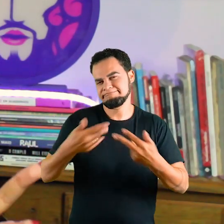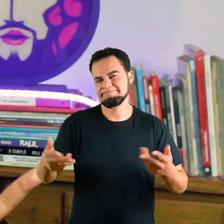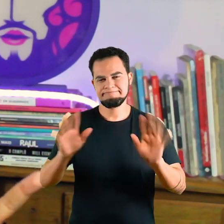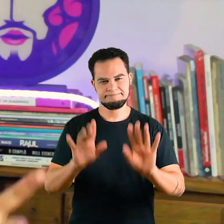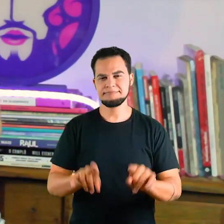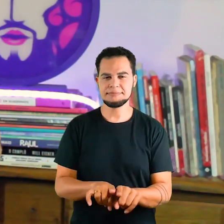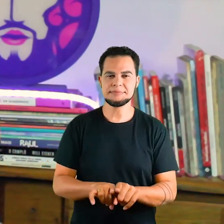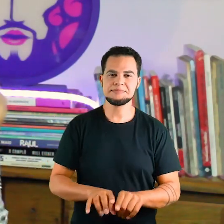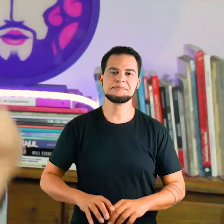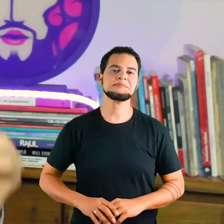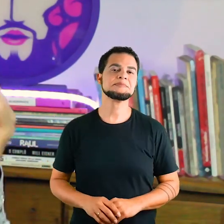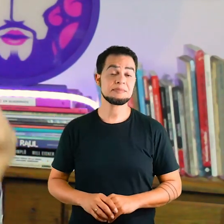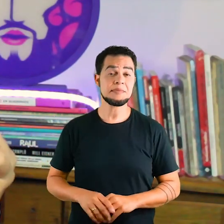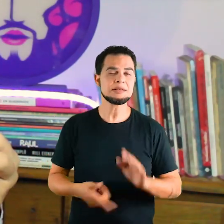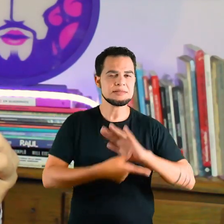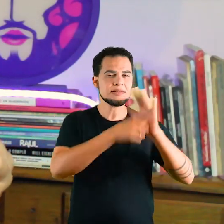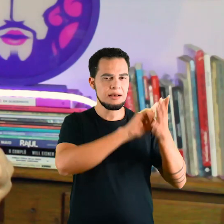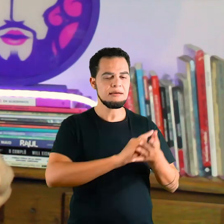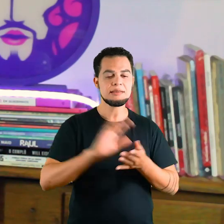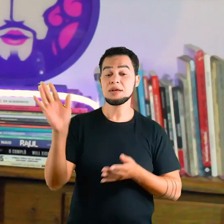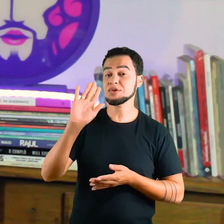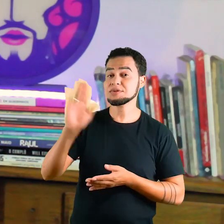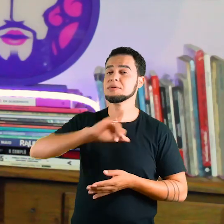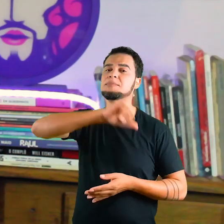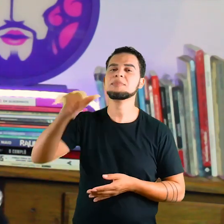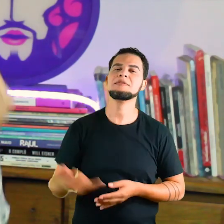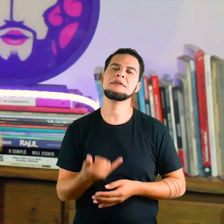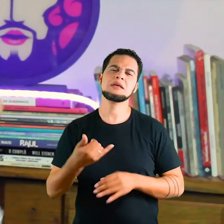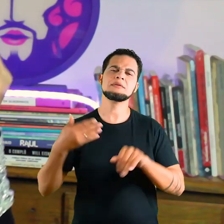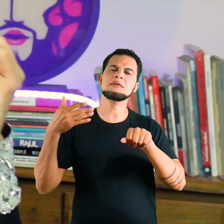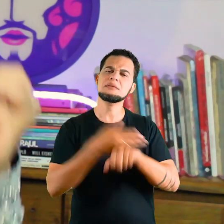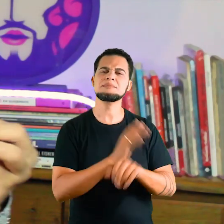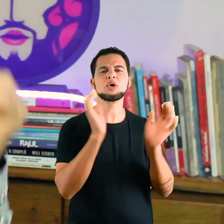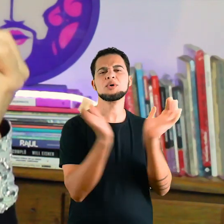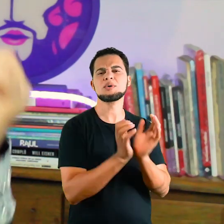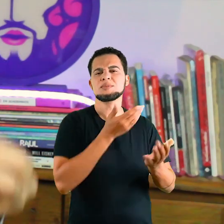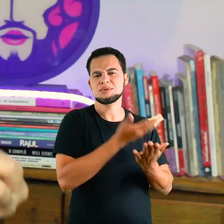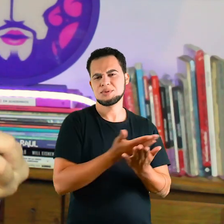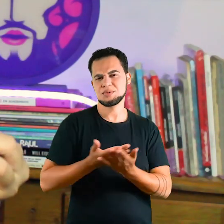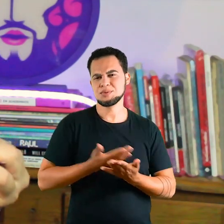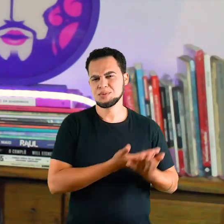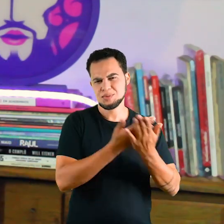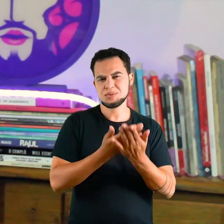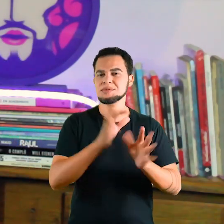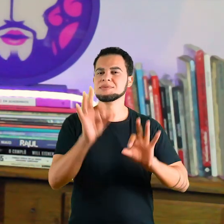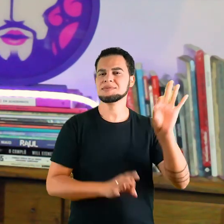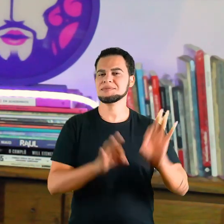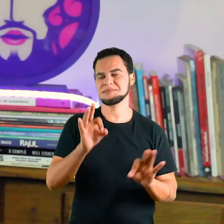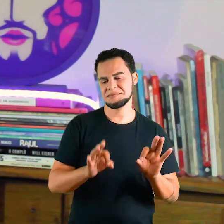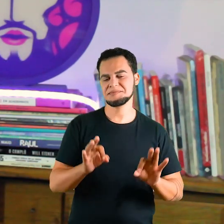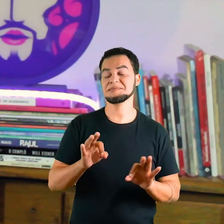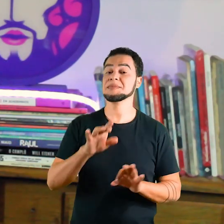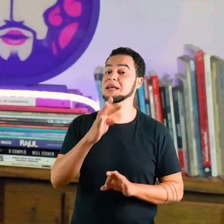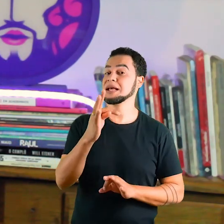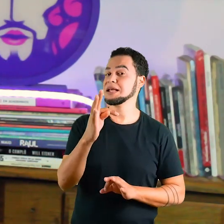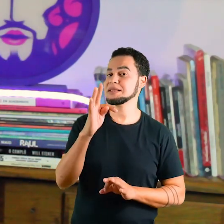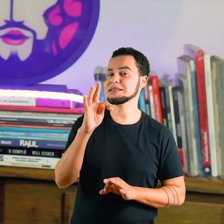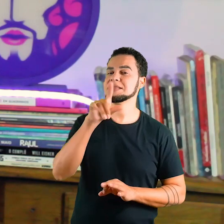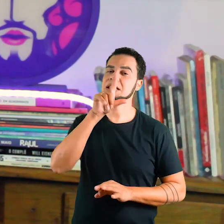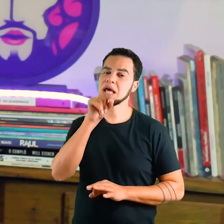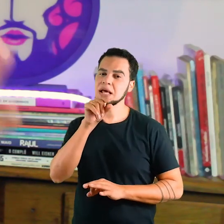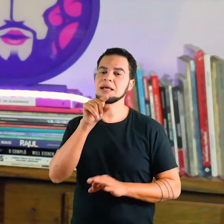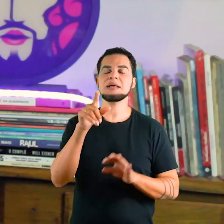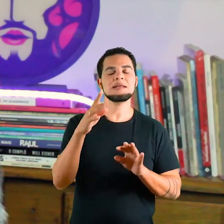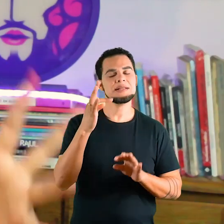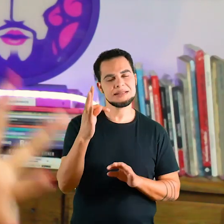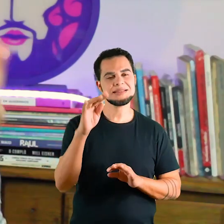que tenham gostado. E antes de dar o tchau, aproveitem e entrem para o nosso grupo de estudos, organizado lá no Telegram, no Discord,